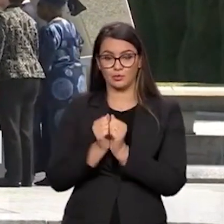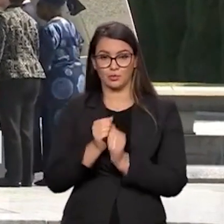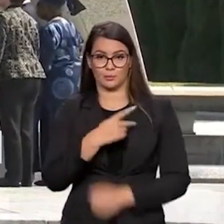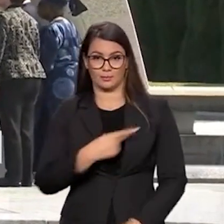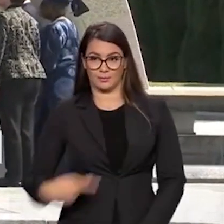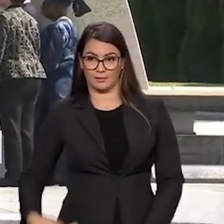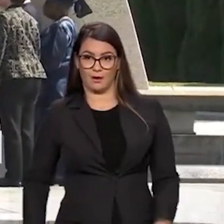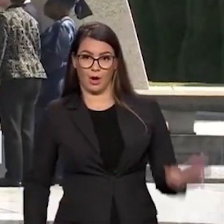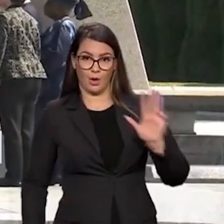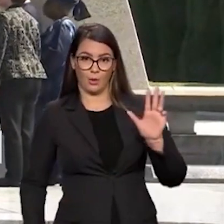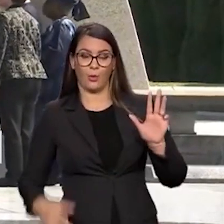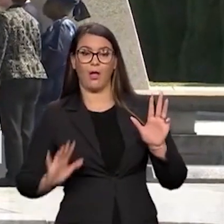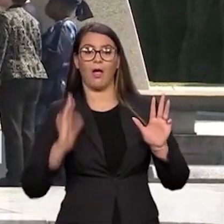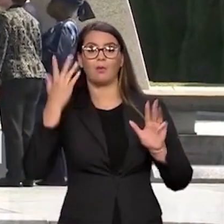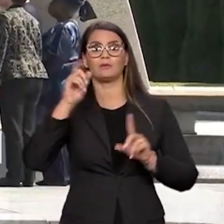abril.